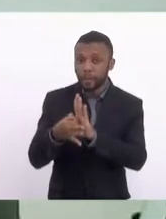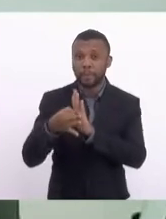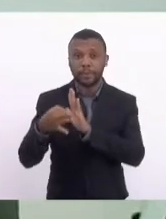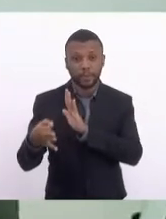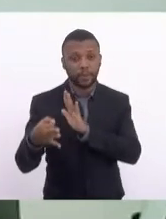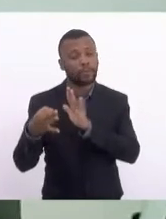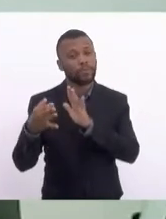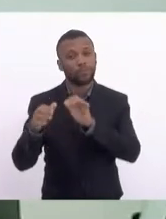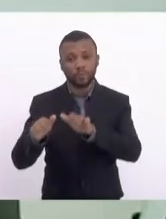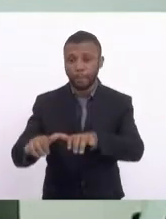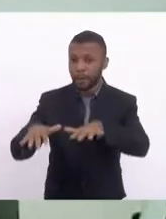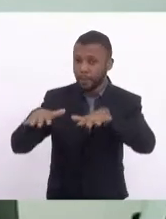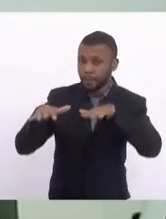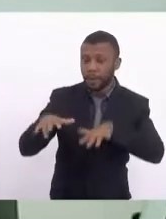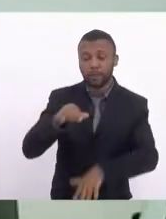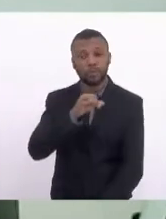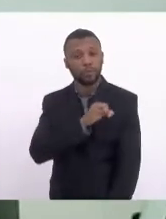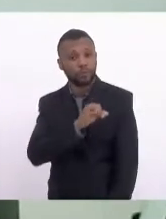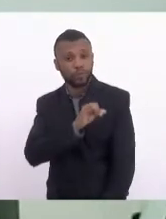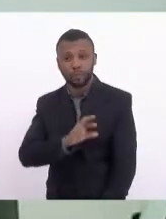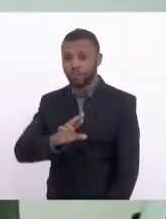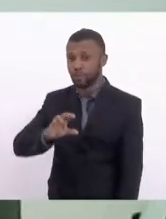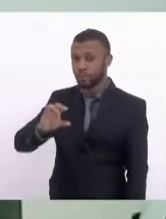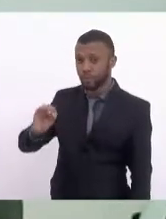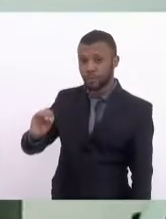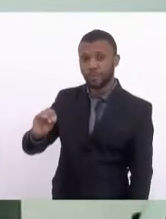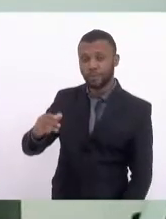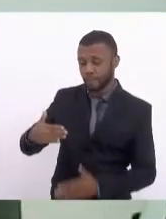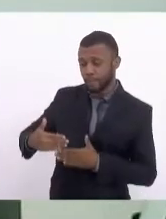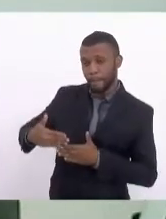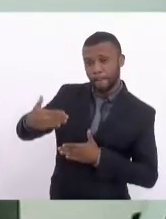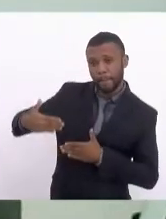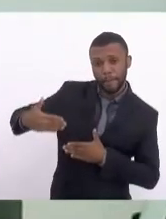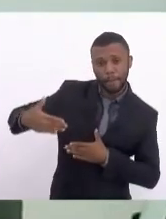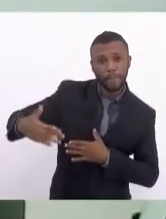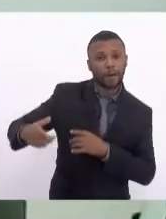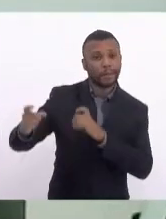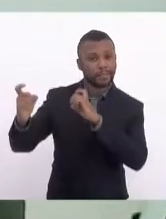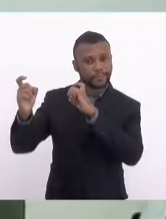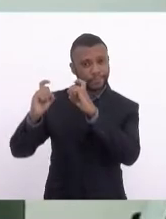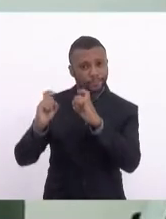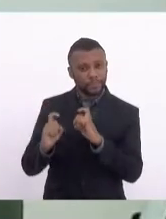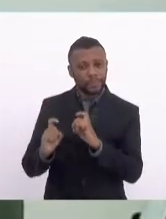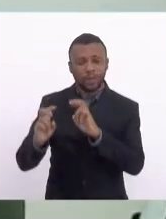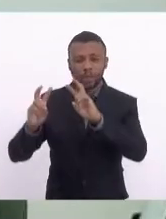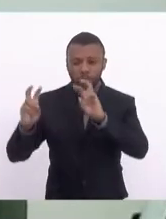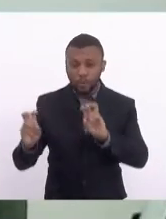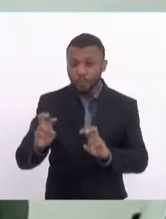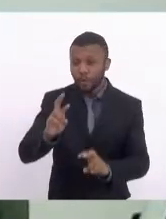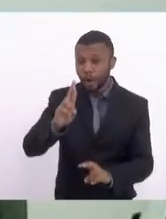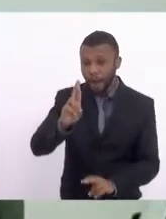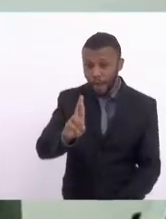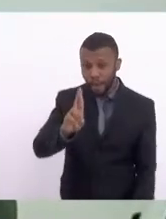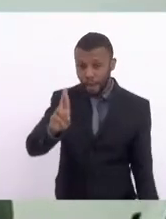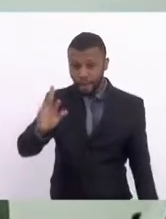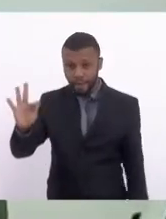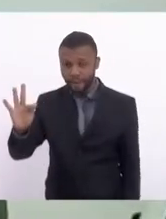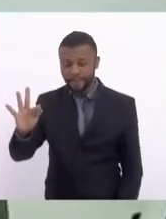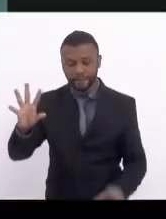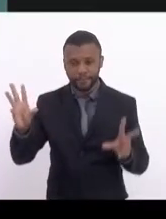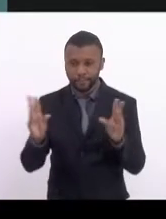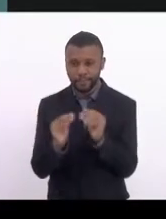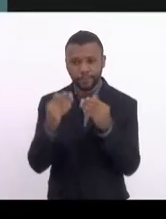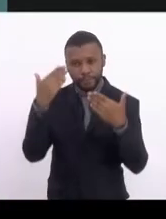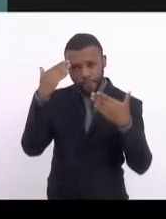Parlamento Fluminense ao longo desses debates sobre o novo regime de recuperação fiscal. Muito obrigado, senhora